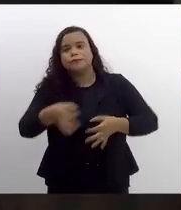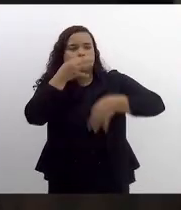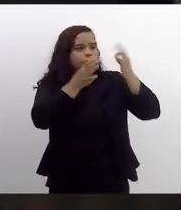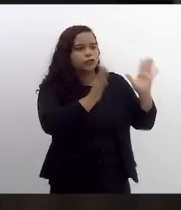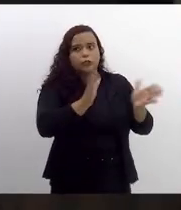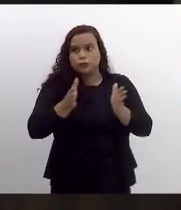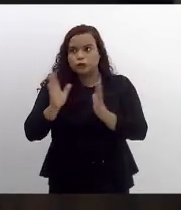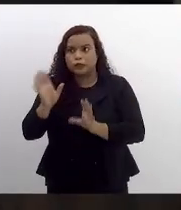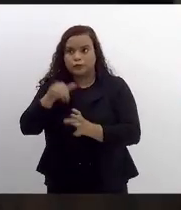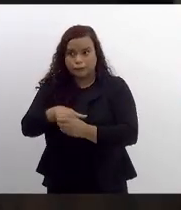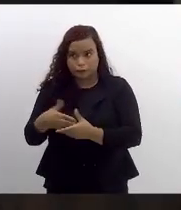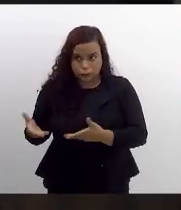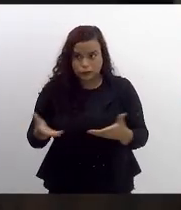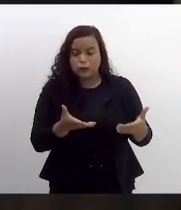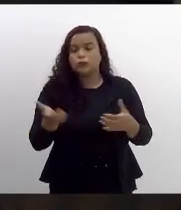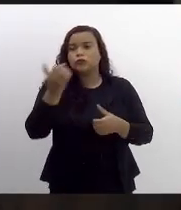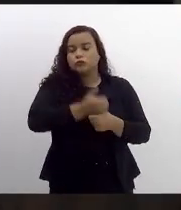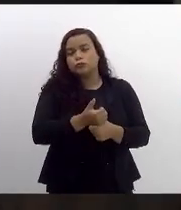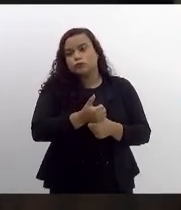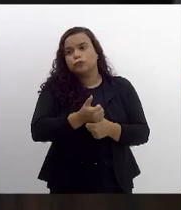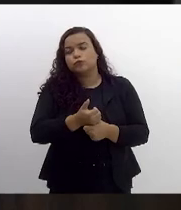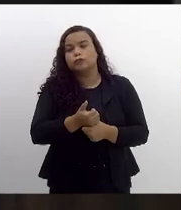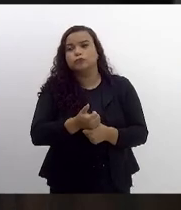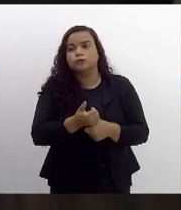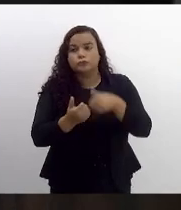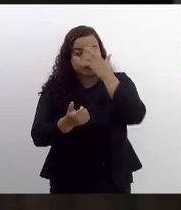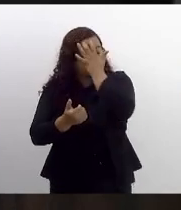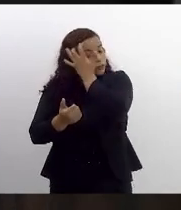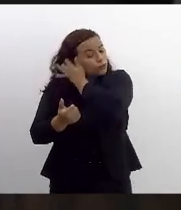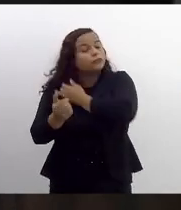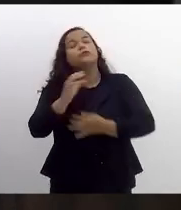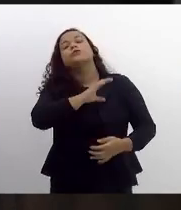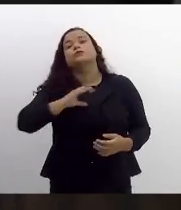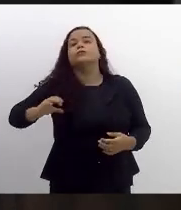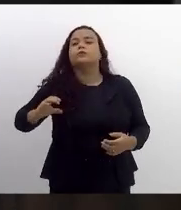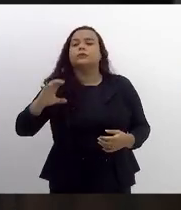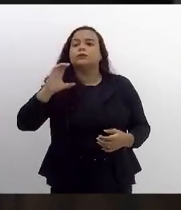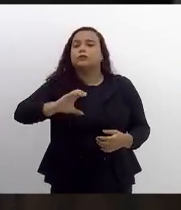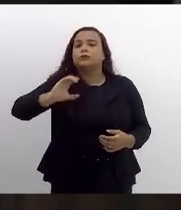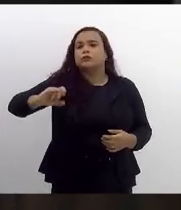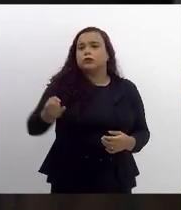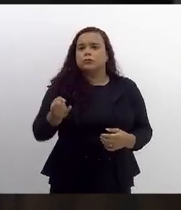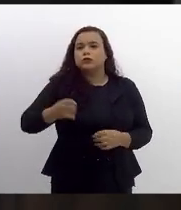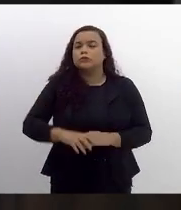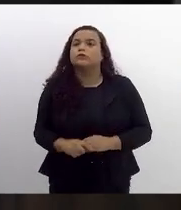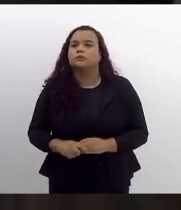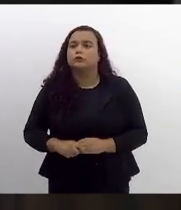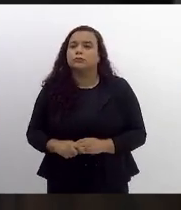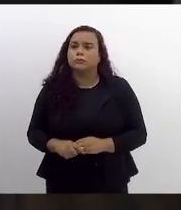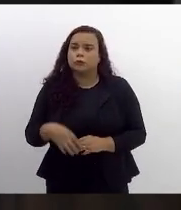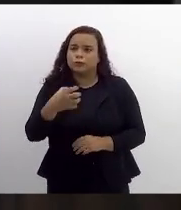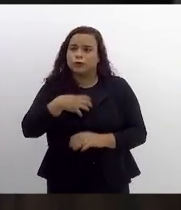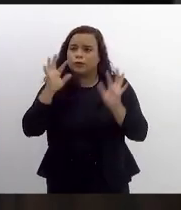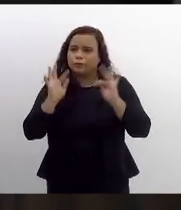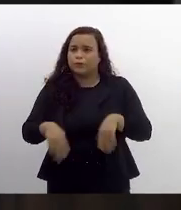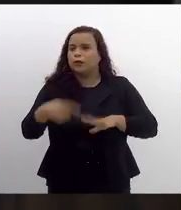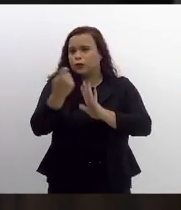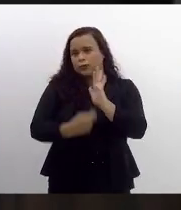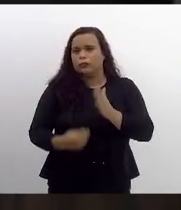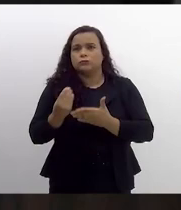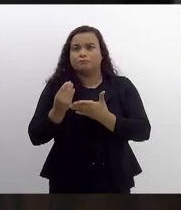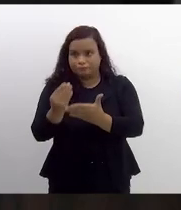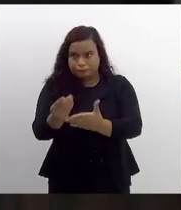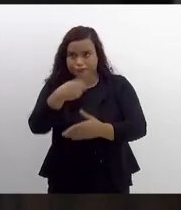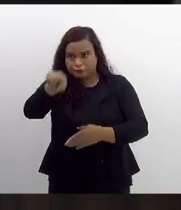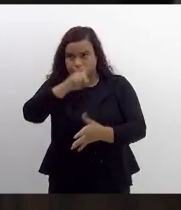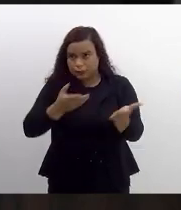em votação do substitutivo da comissão de condição de Justiça um forma final de redação que a presença de